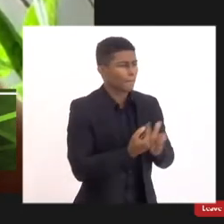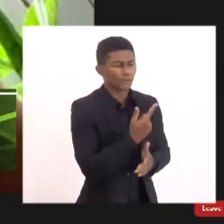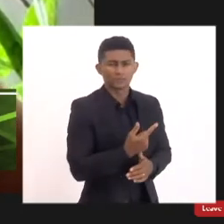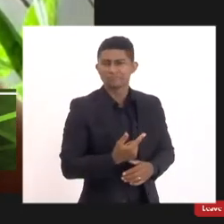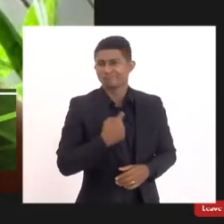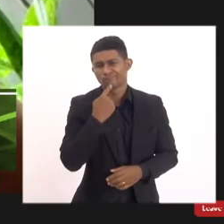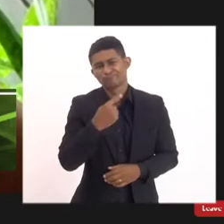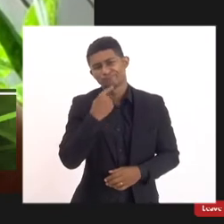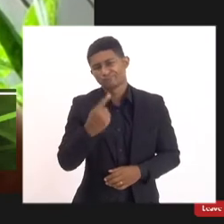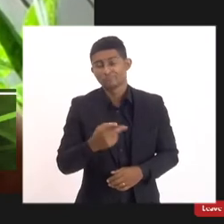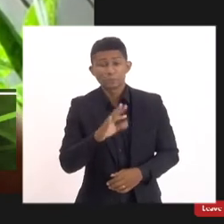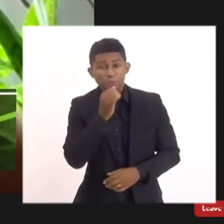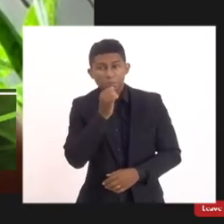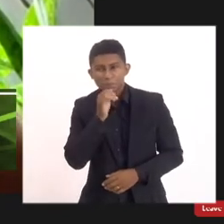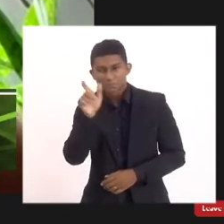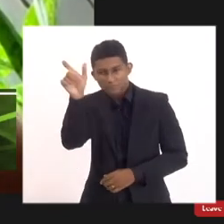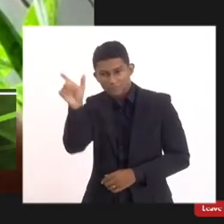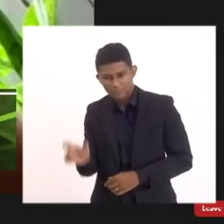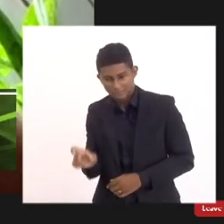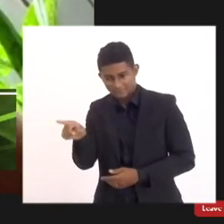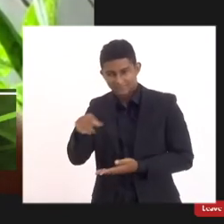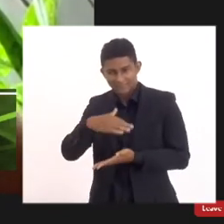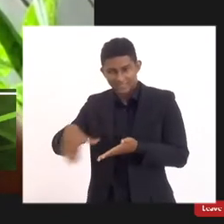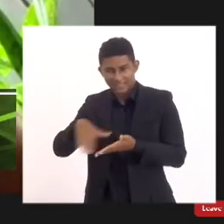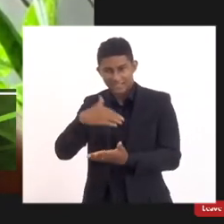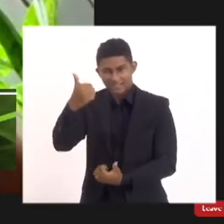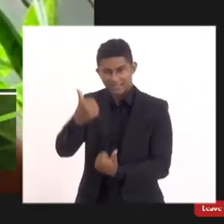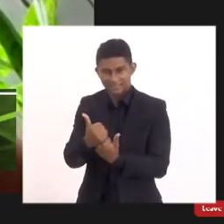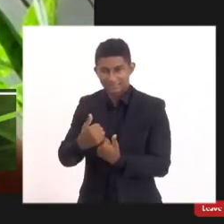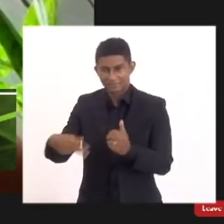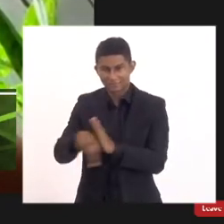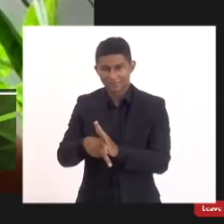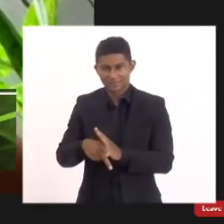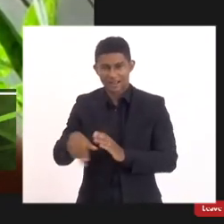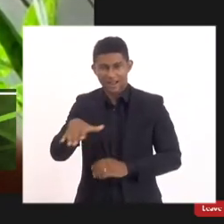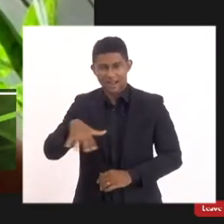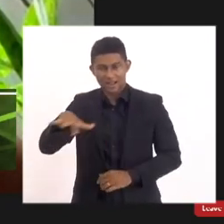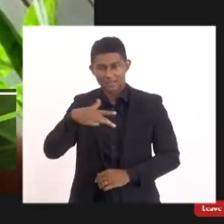secretário falou, o subsecretário de saúde falou,